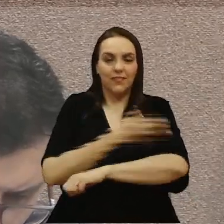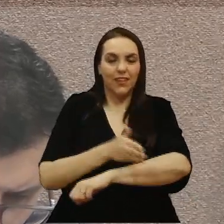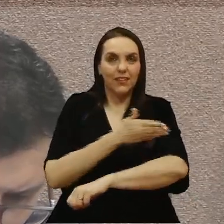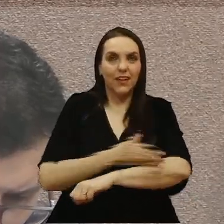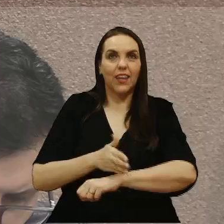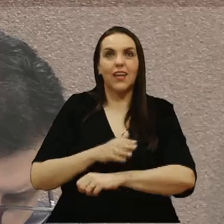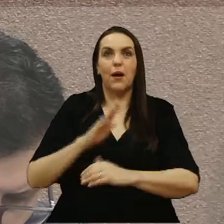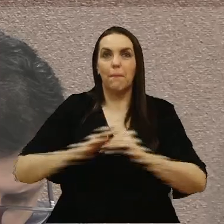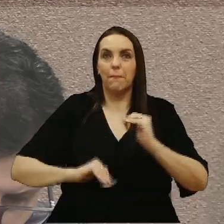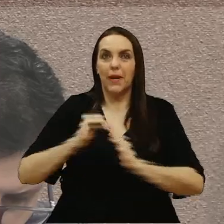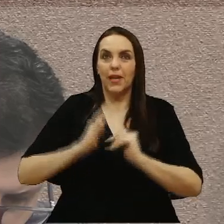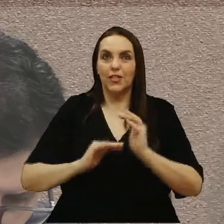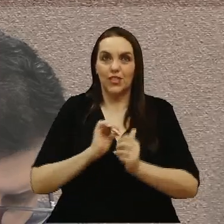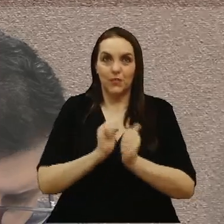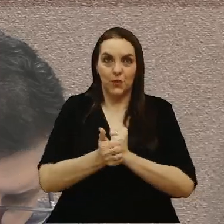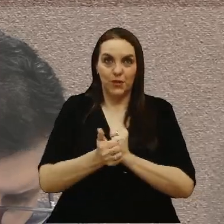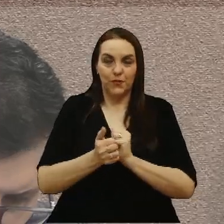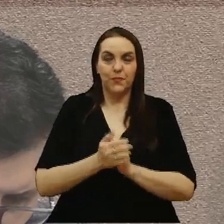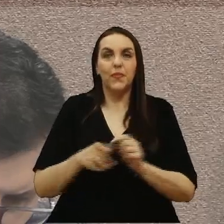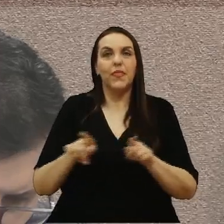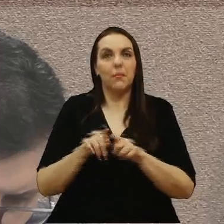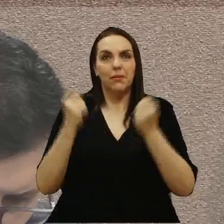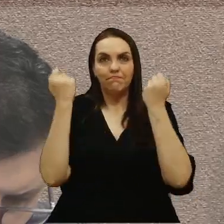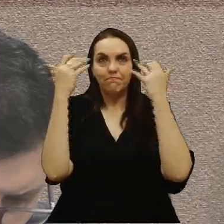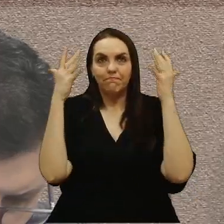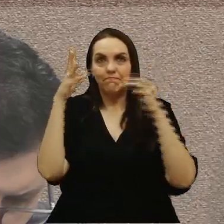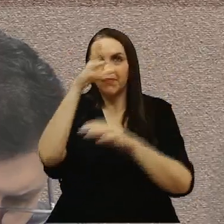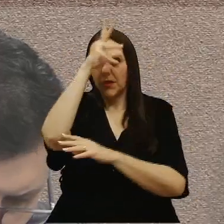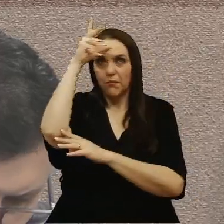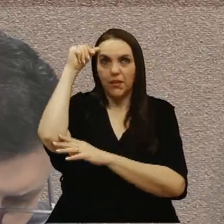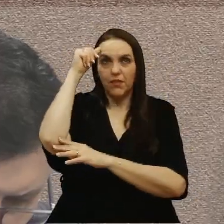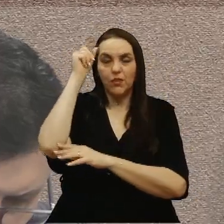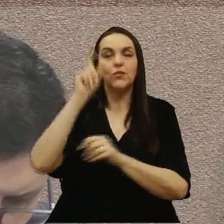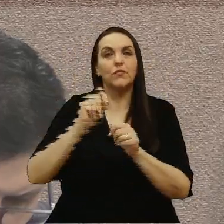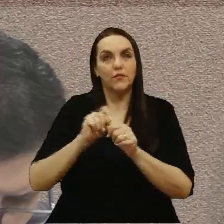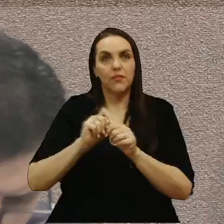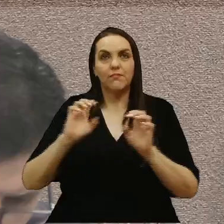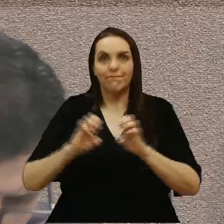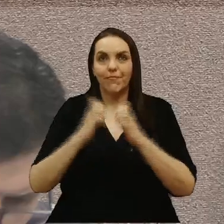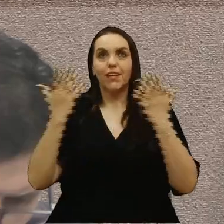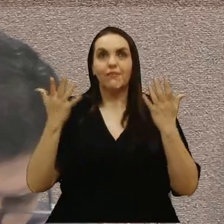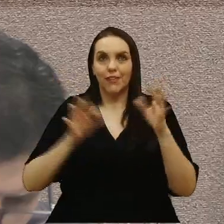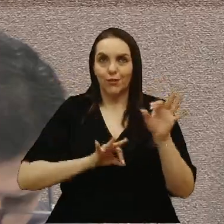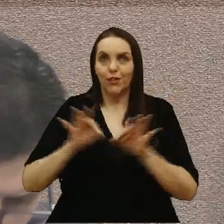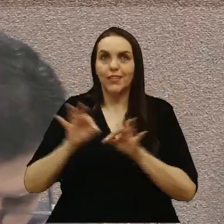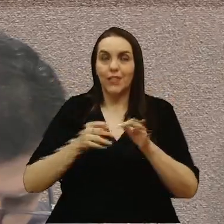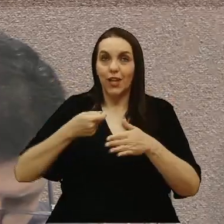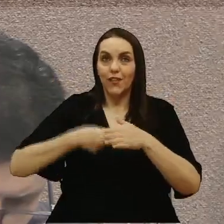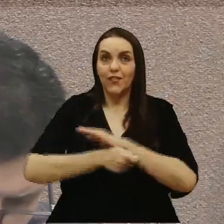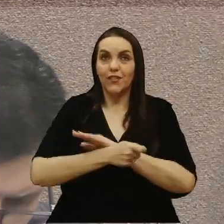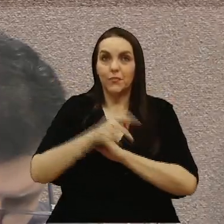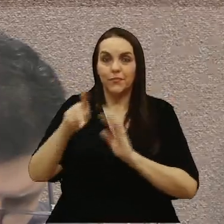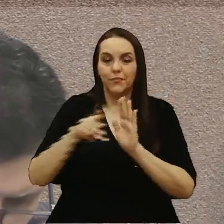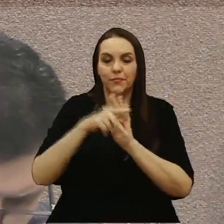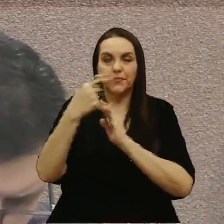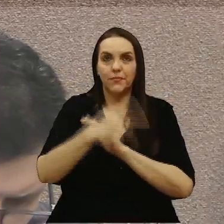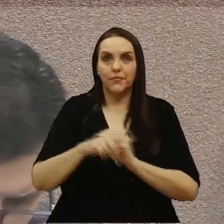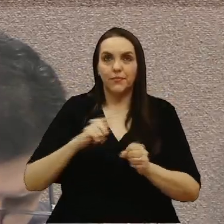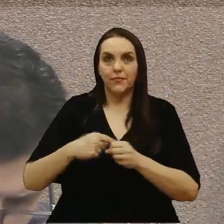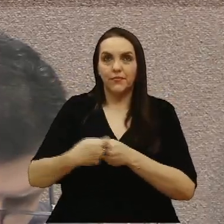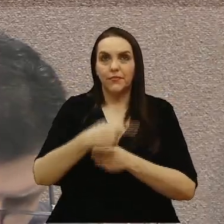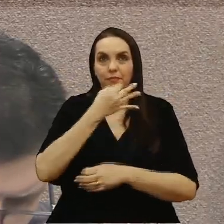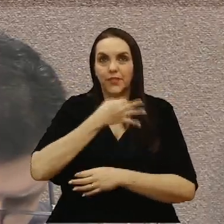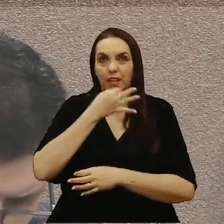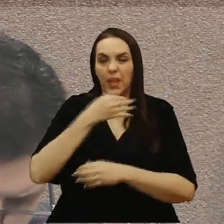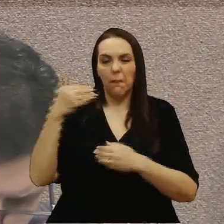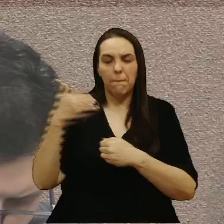esportiva. E aqui eu parabenizo também a Prefeitura de Caxias do Sul por ter realizado esse evento. É um investimento para a cidade de Caxias do Sul. Nós tivemos participantes